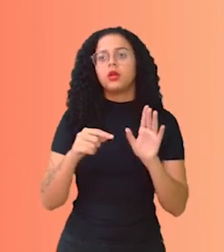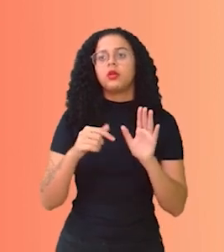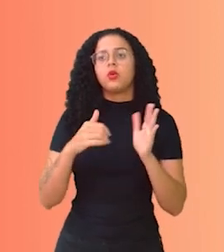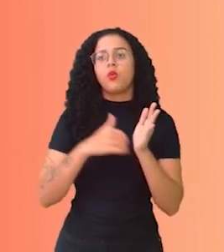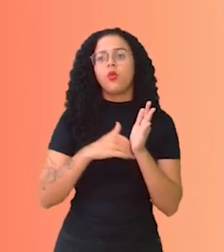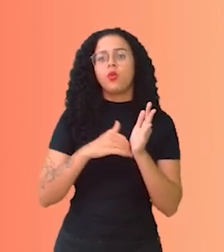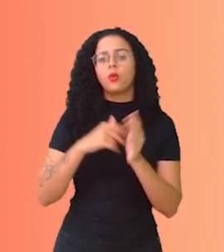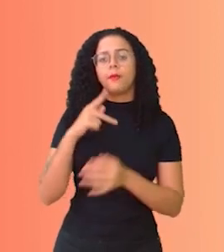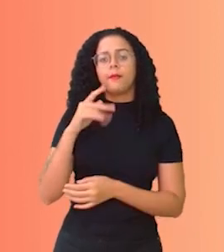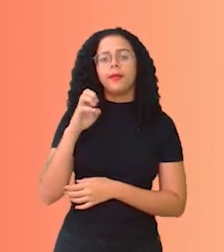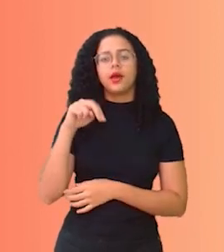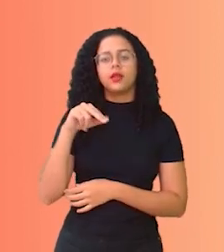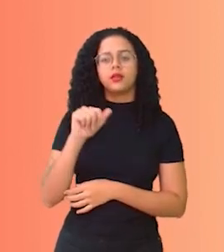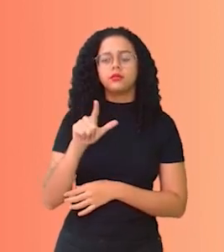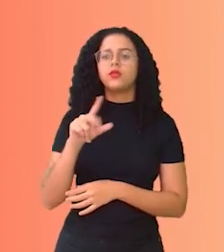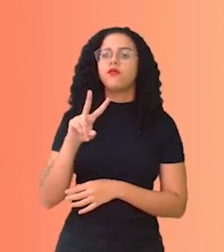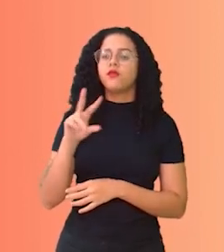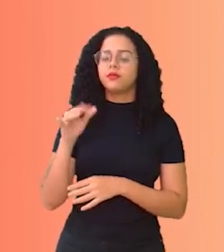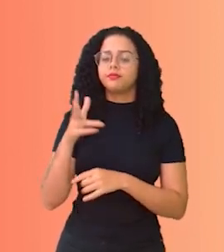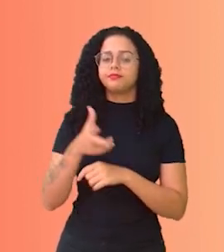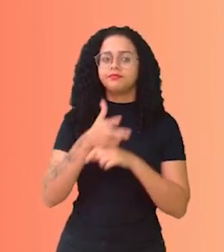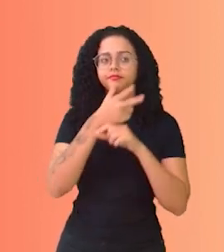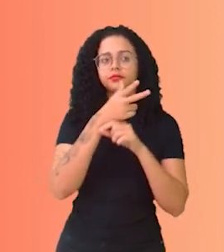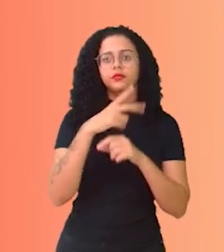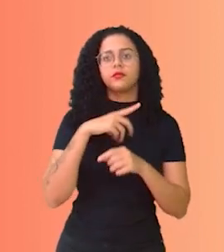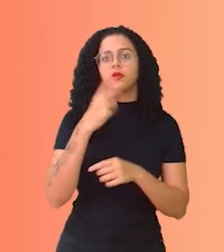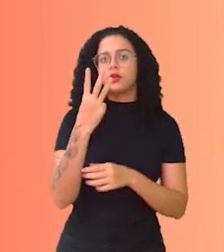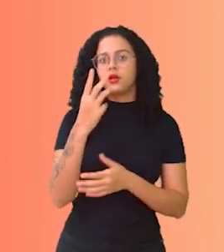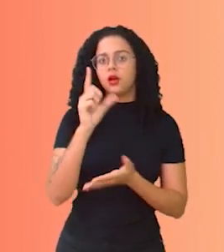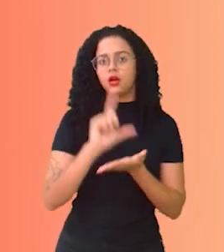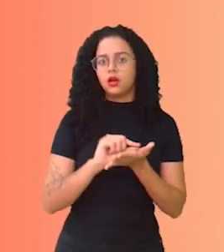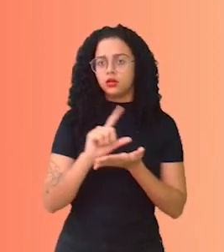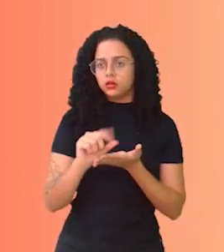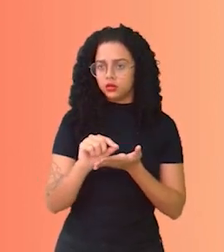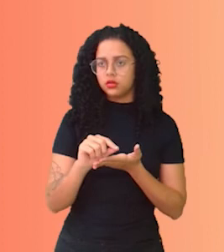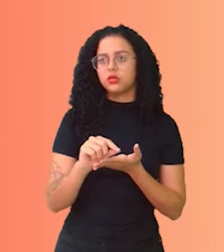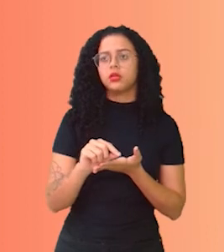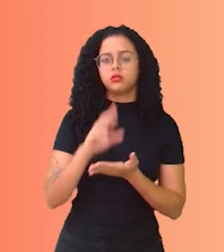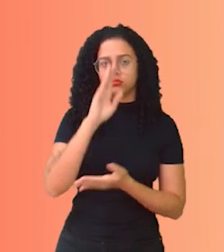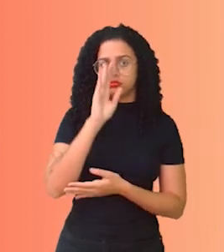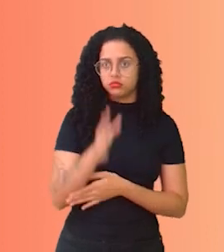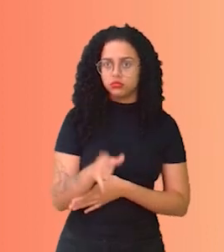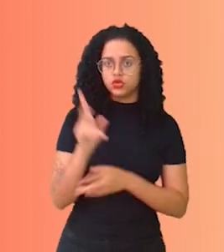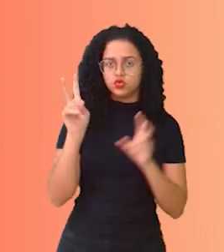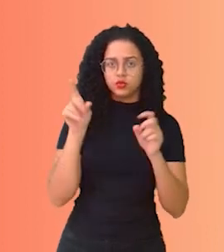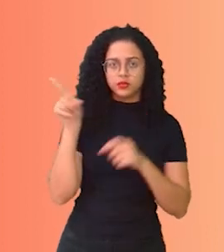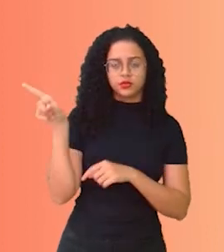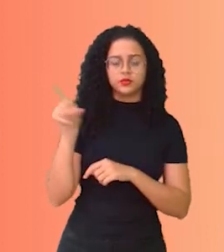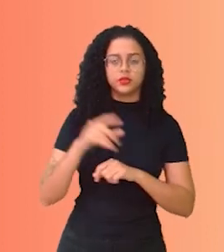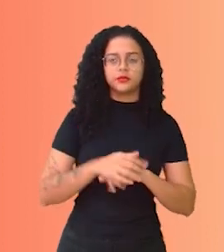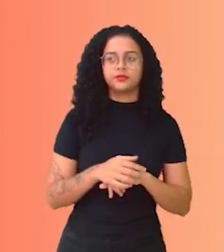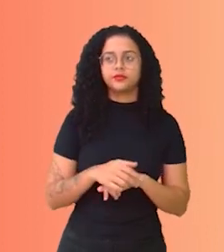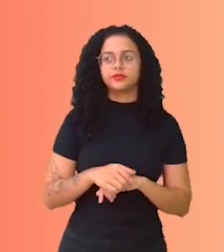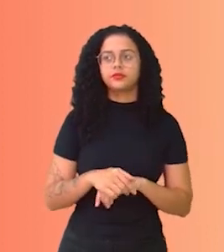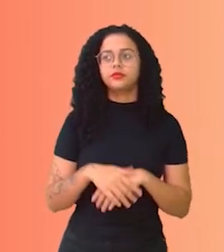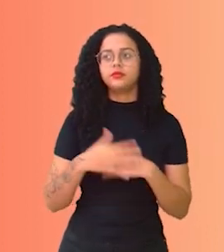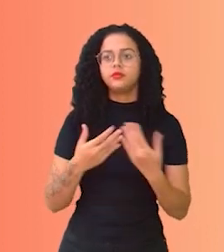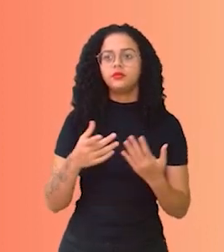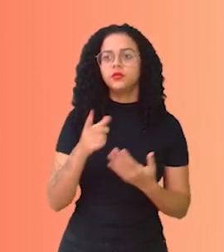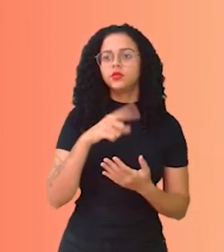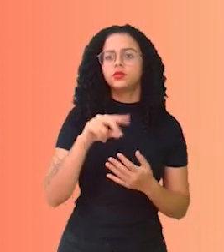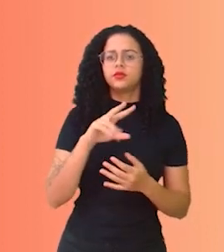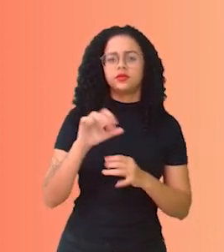vão aproximar e vão ter acesso a esses 3 artigos que estão bem diretivos sobre esse tema. E aí, ó, depois vocês